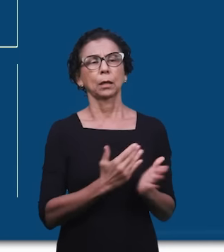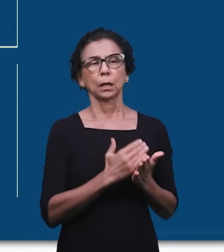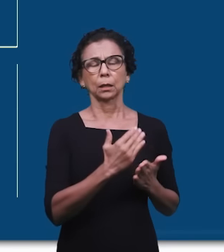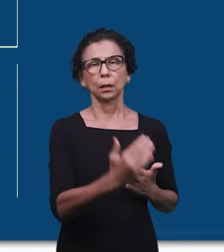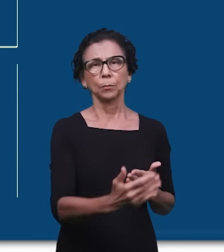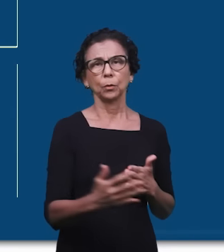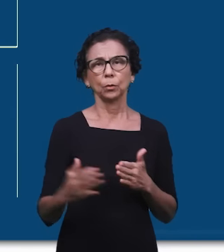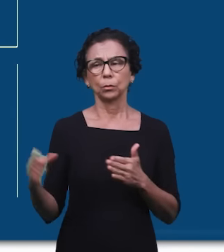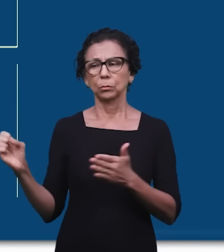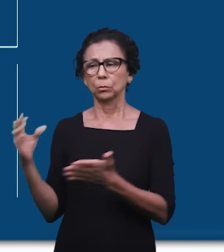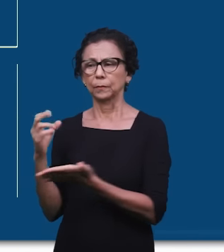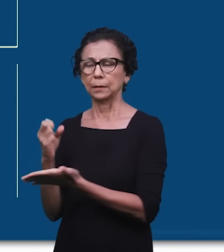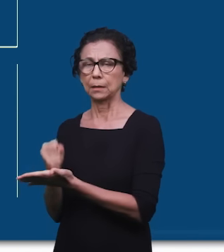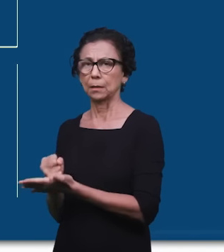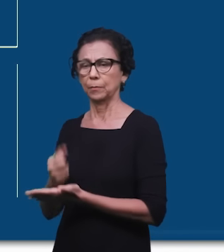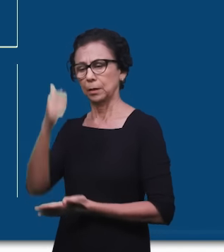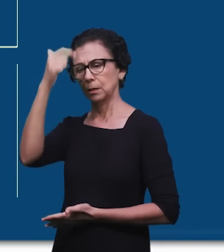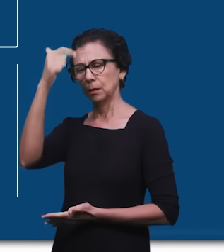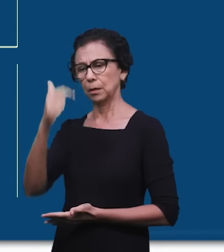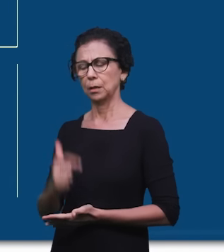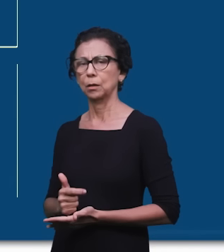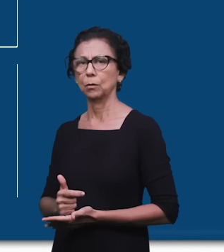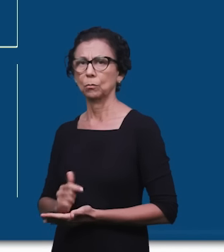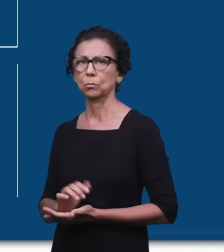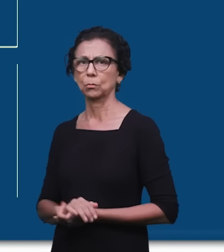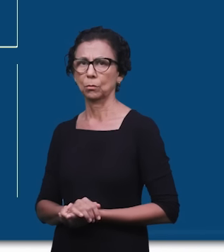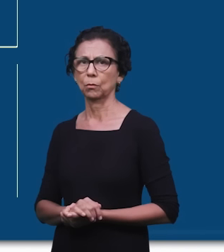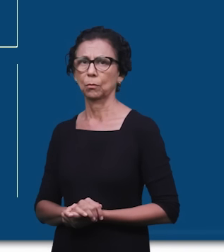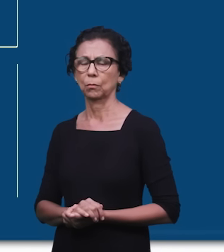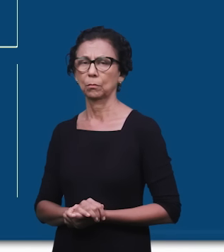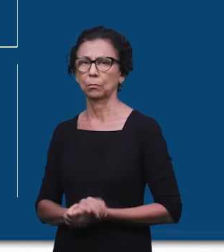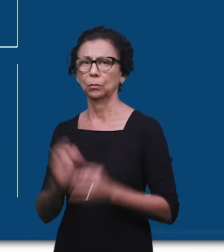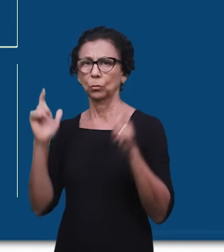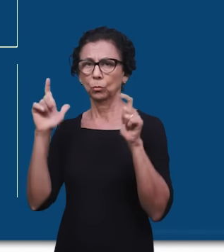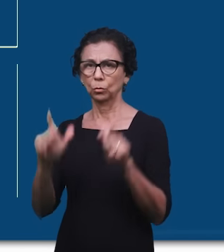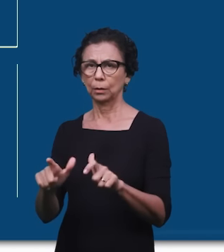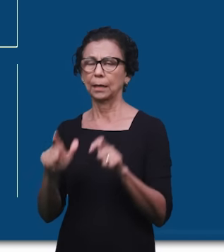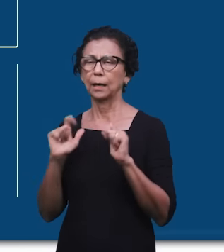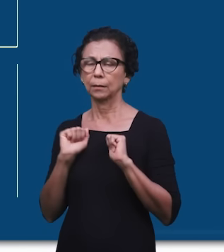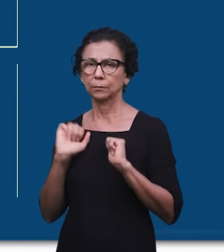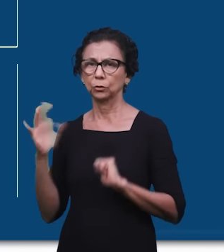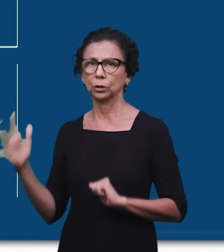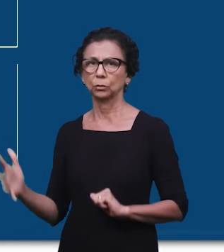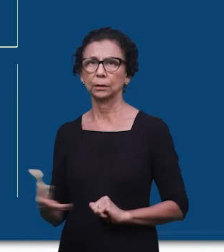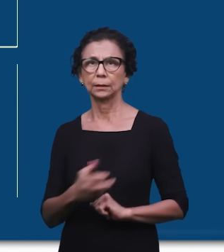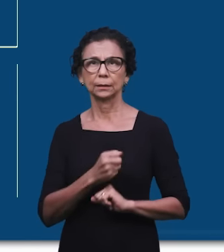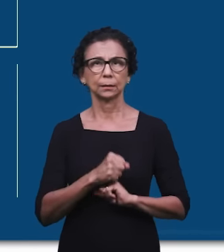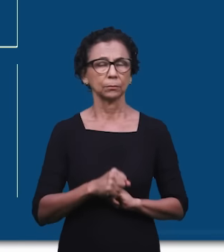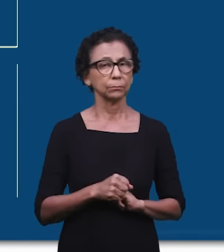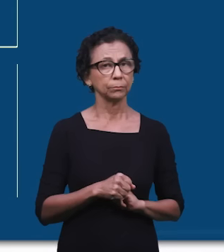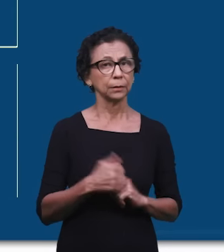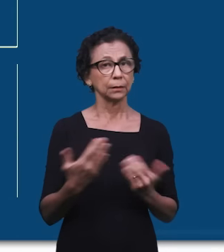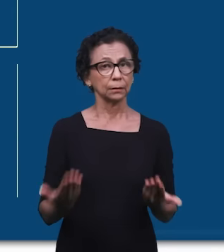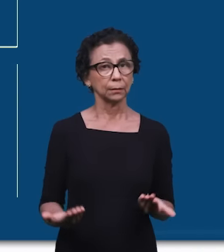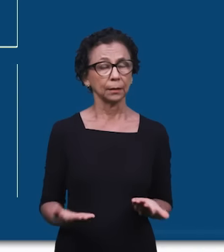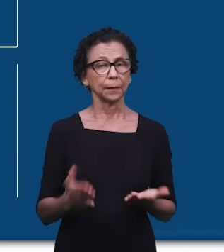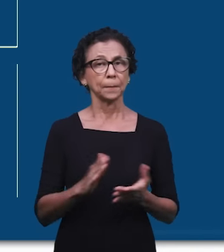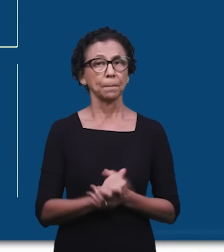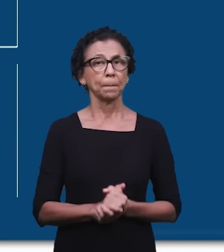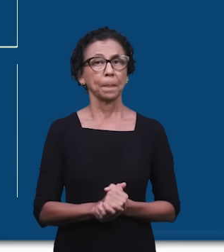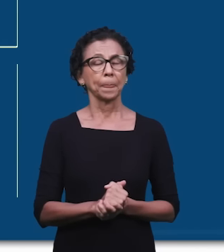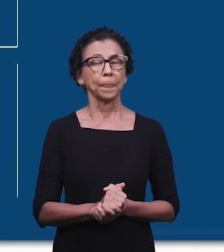né? Então, segundo a ordem de Melquisedeque, sem princípio, sem fim, sem genealogia, o próprio Senhor